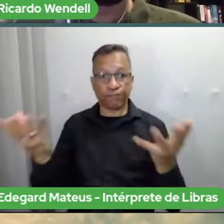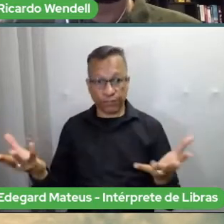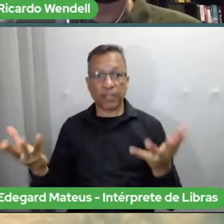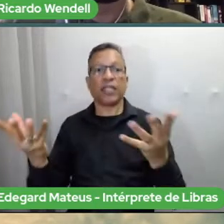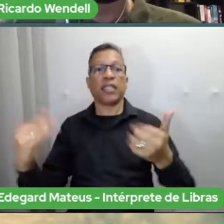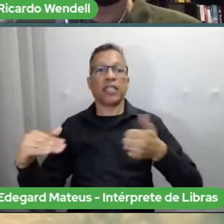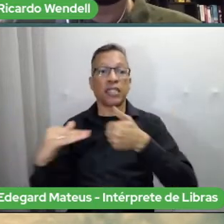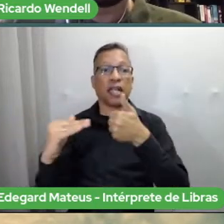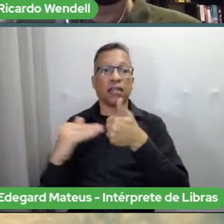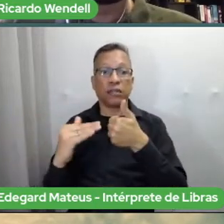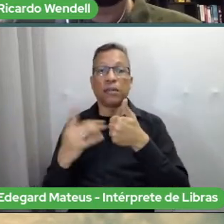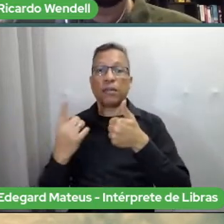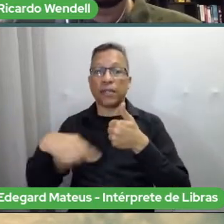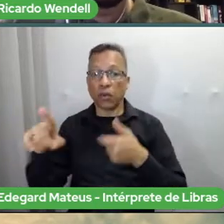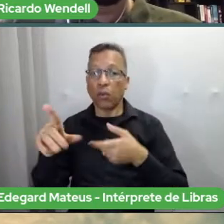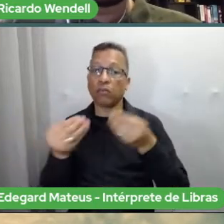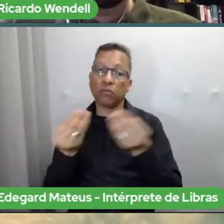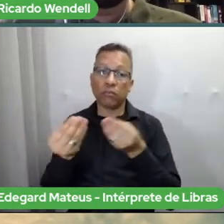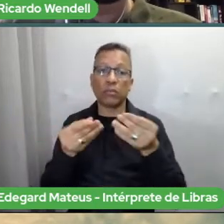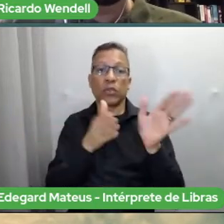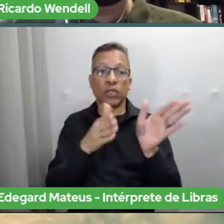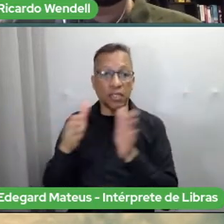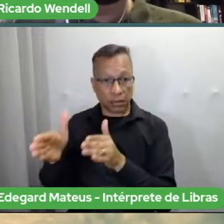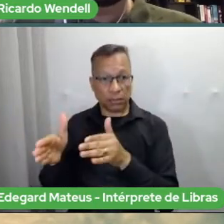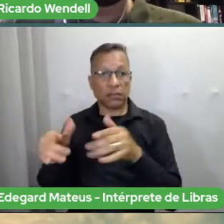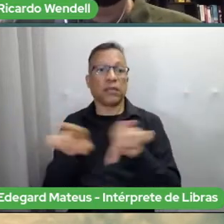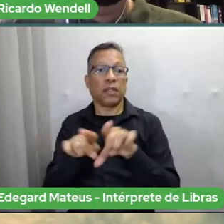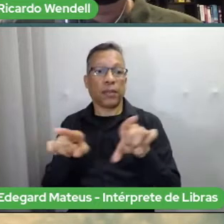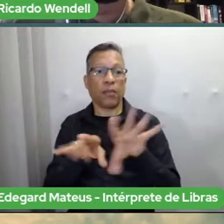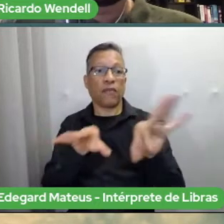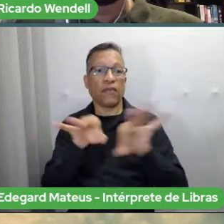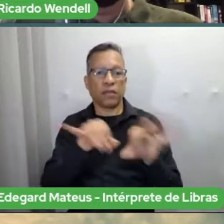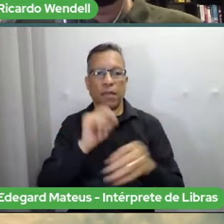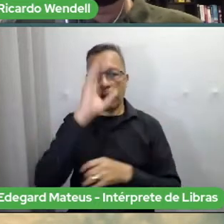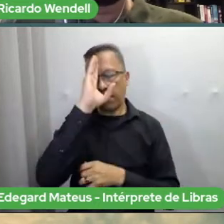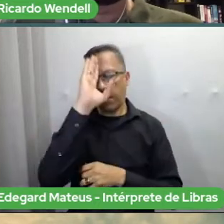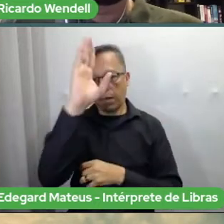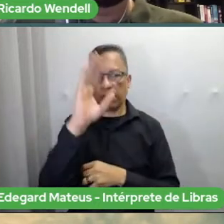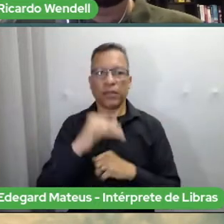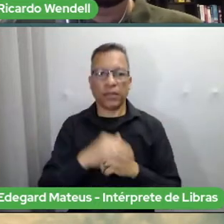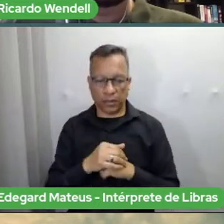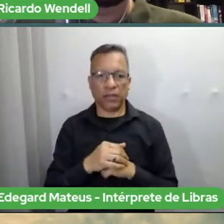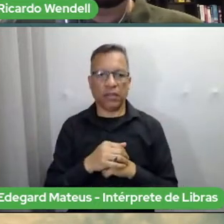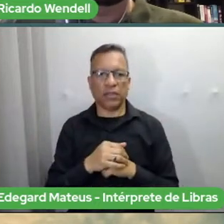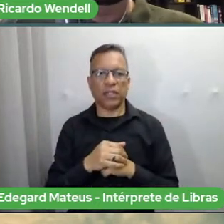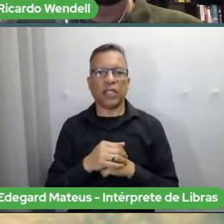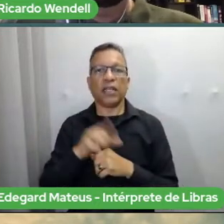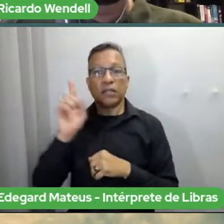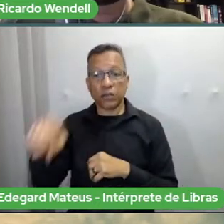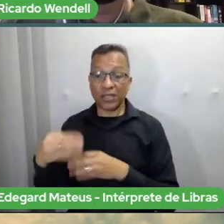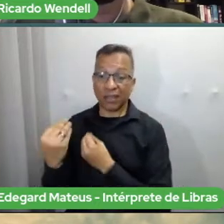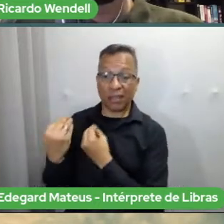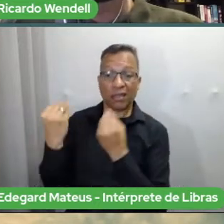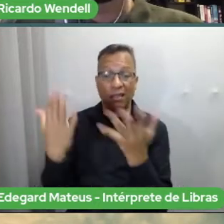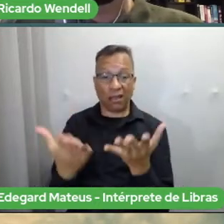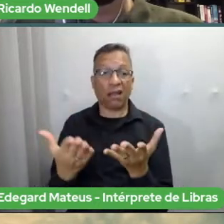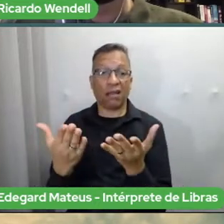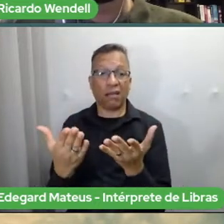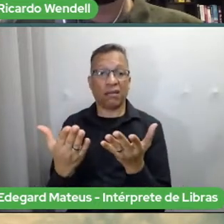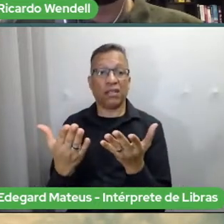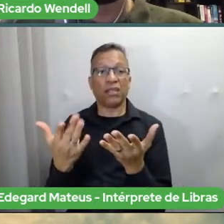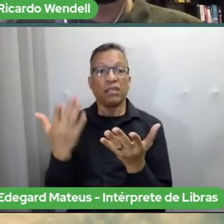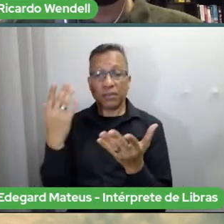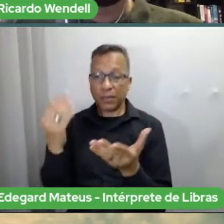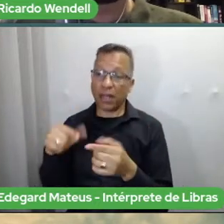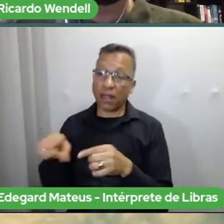dados, diferentes formas de processar esses dados. Mas ele deve pensar e priorizar o seu roadmap, né, suas entregas, servindo esses